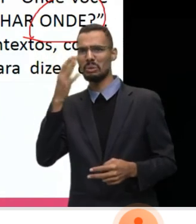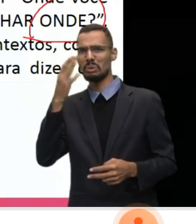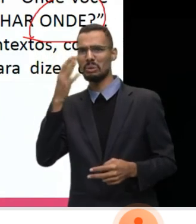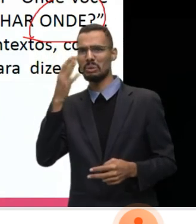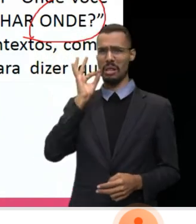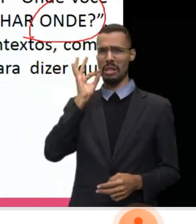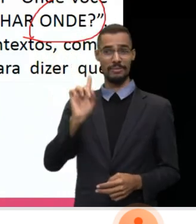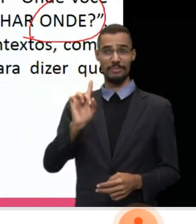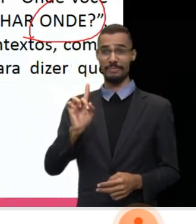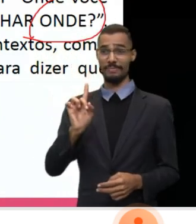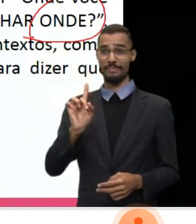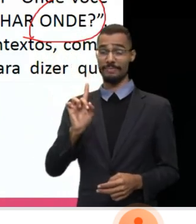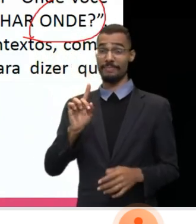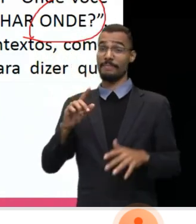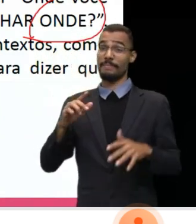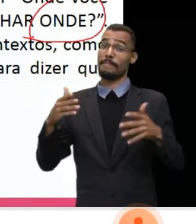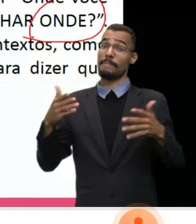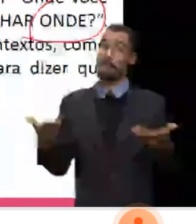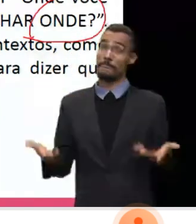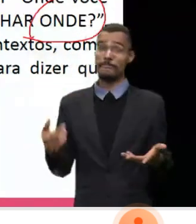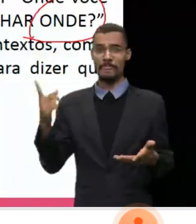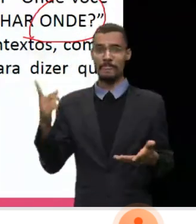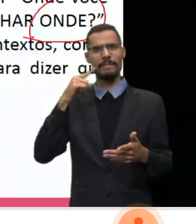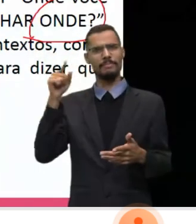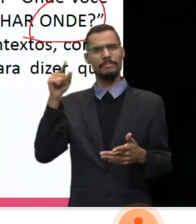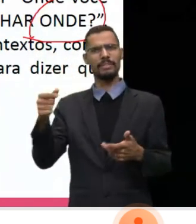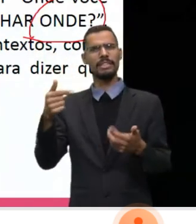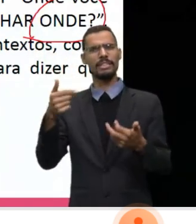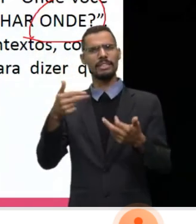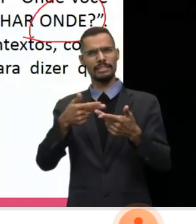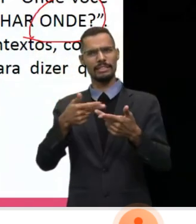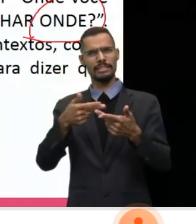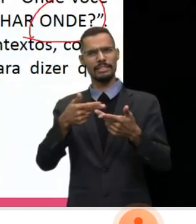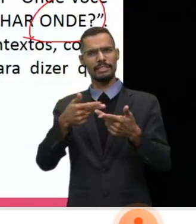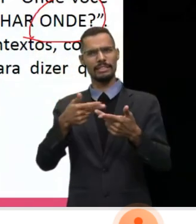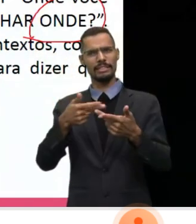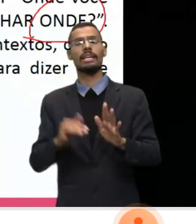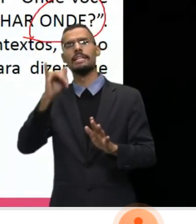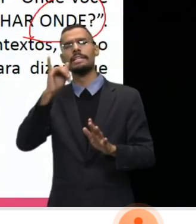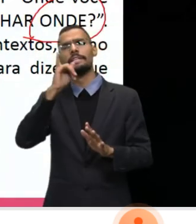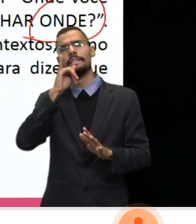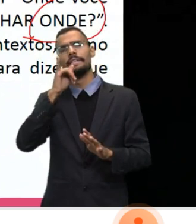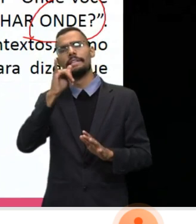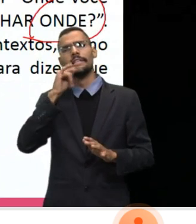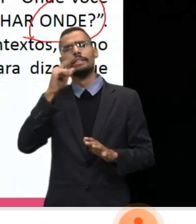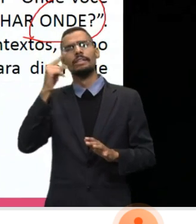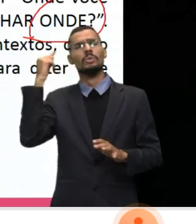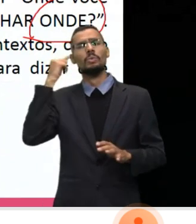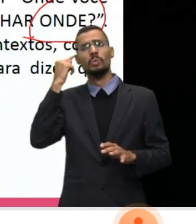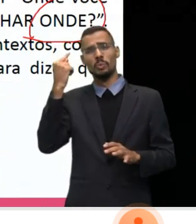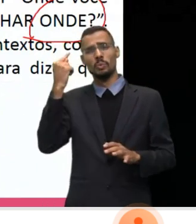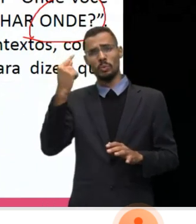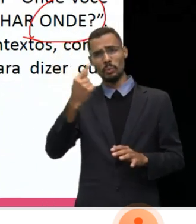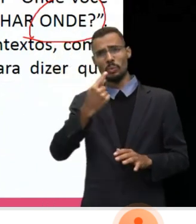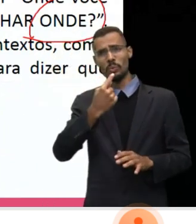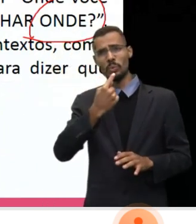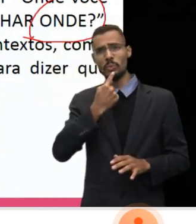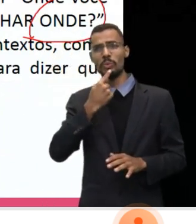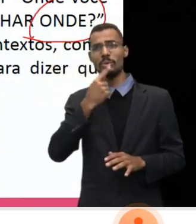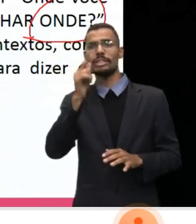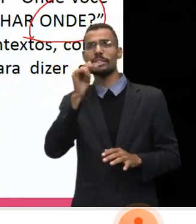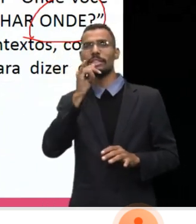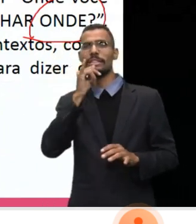A cópia do elemento apicalizado é quando os surdos eles querem dar ênfase